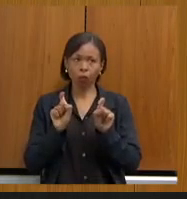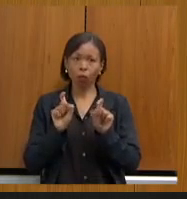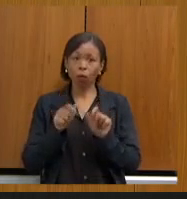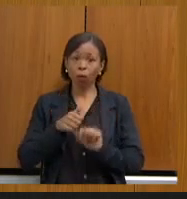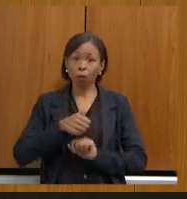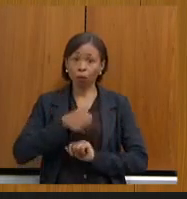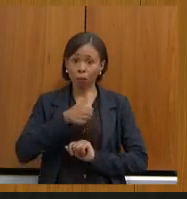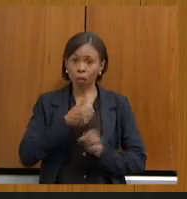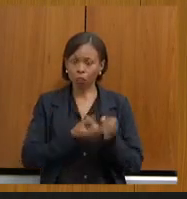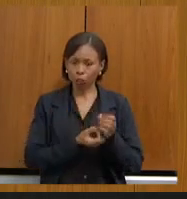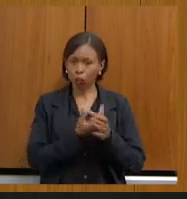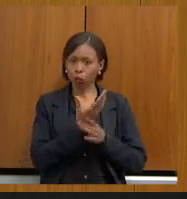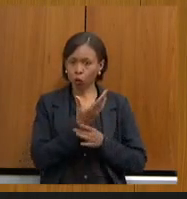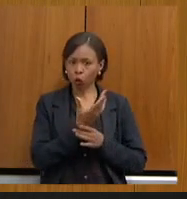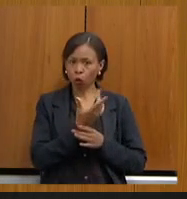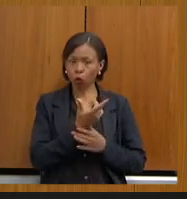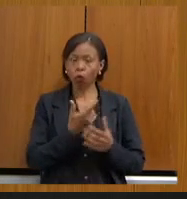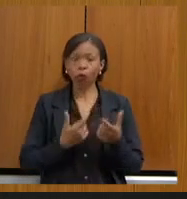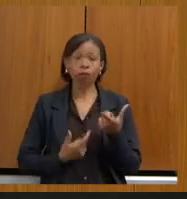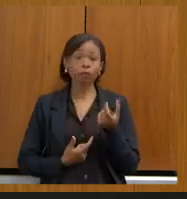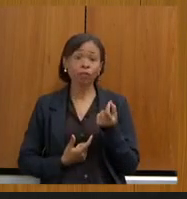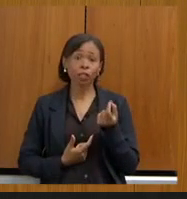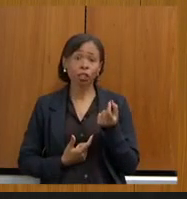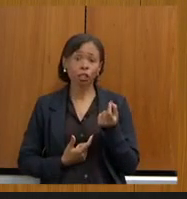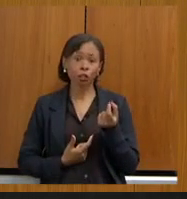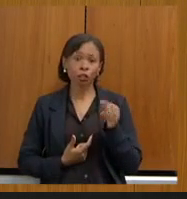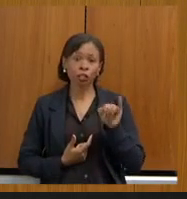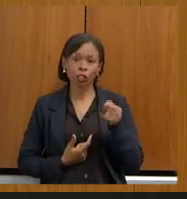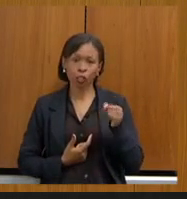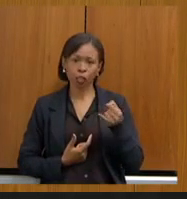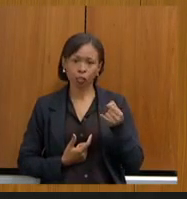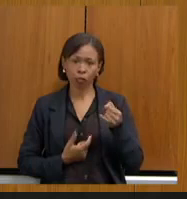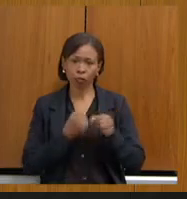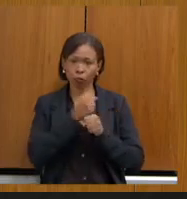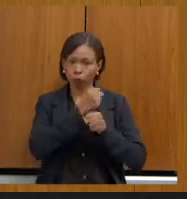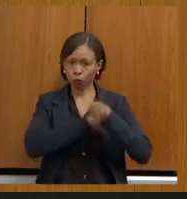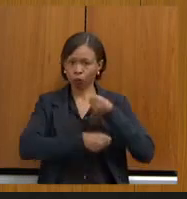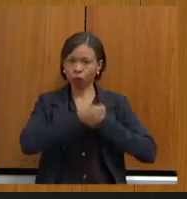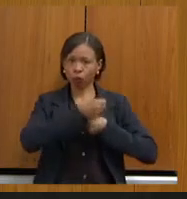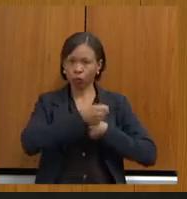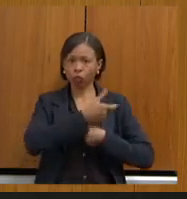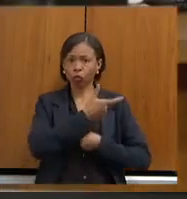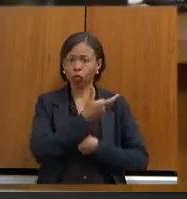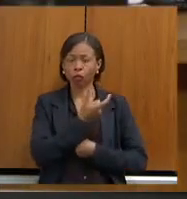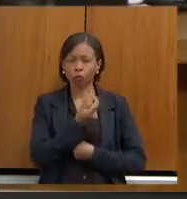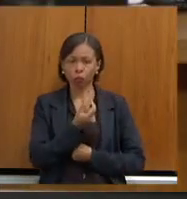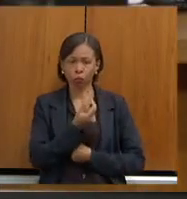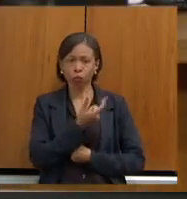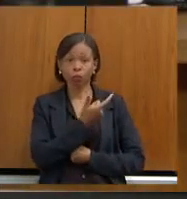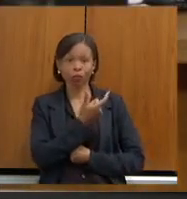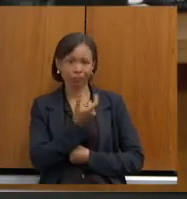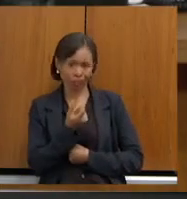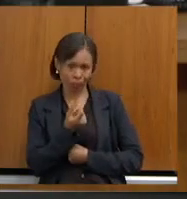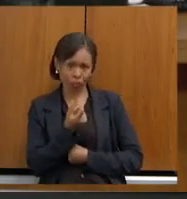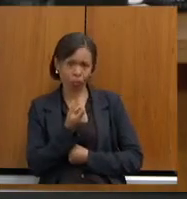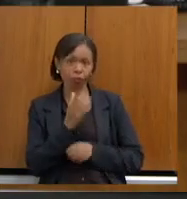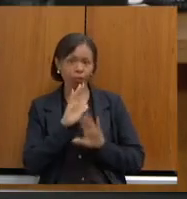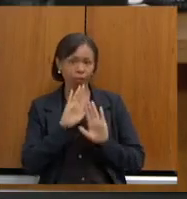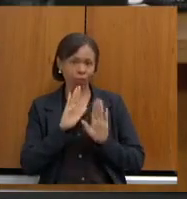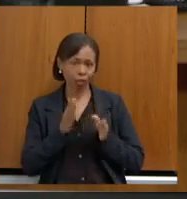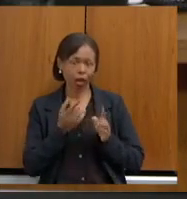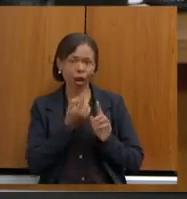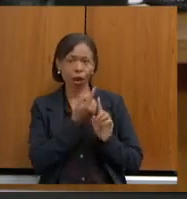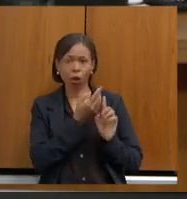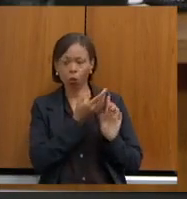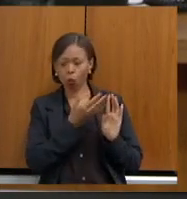o plantão digital foi em 20 de Janeiro do ano passado Então já estamos aí com um ano e meio alcançamos